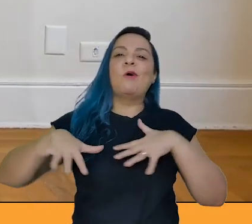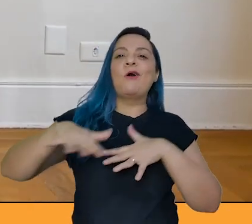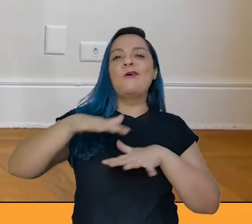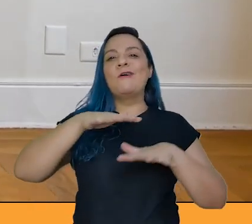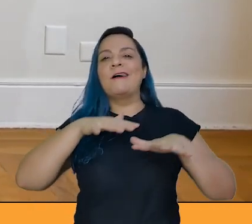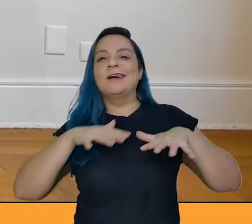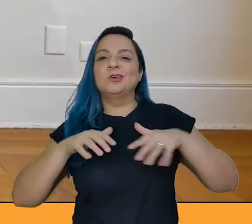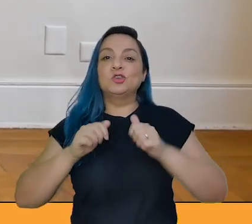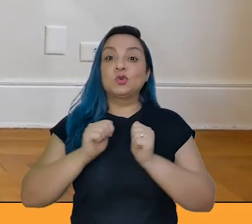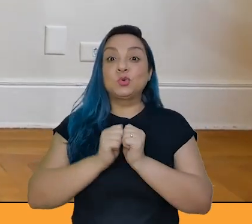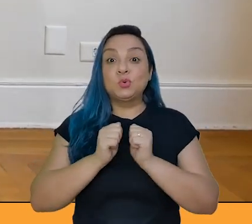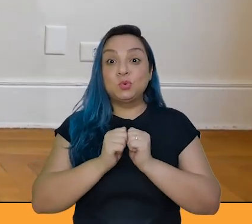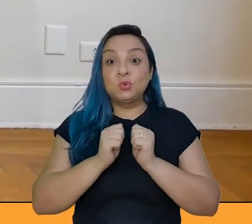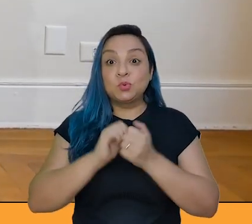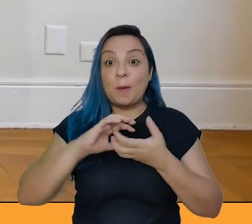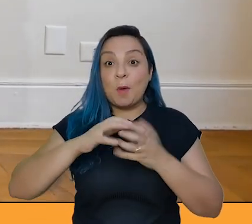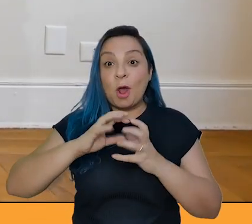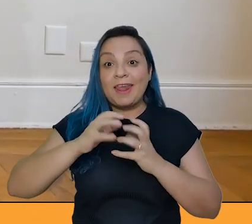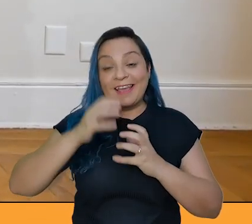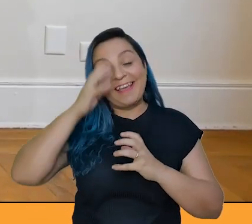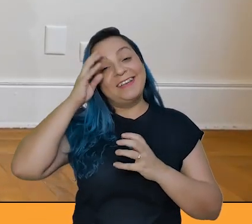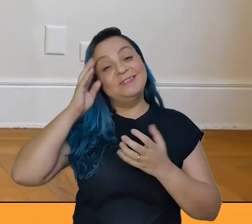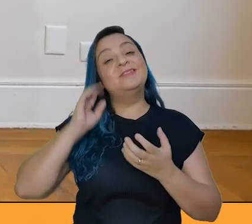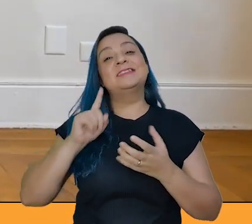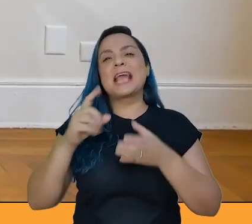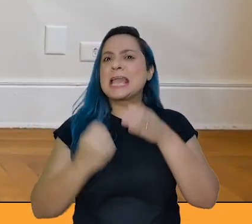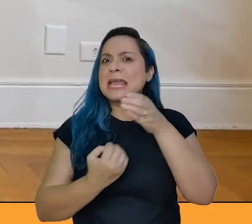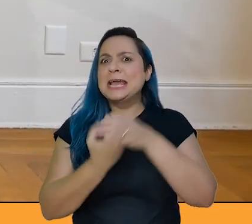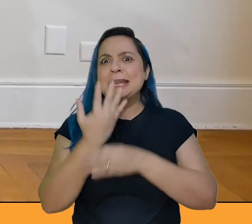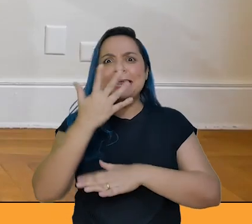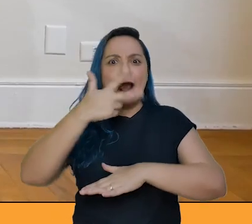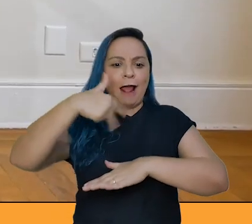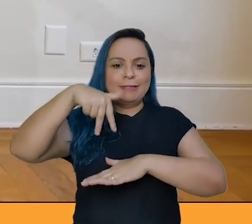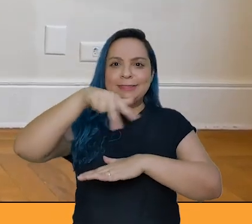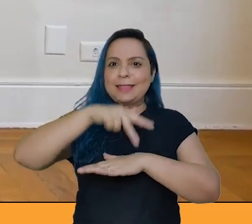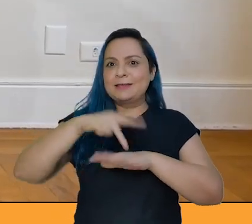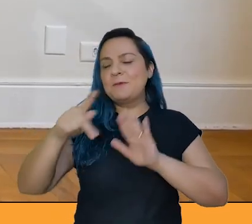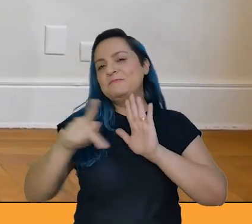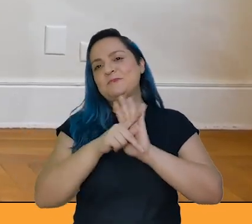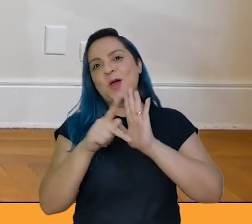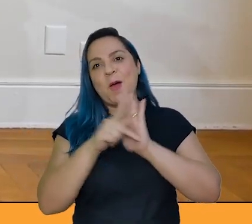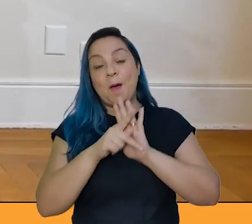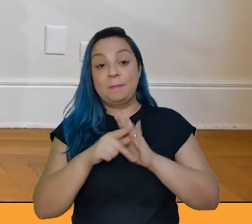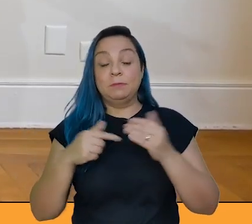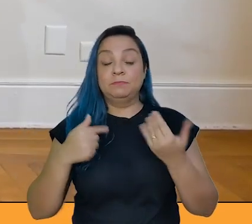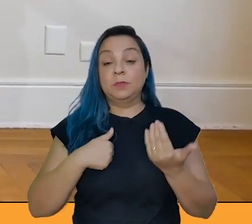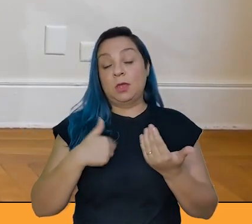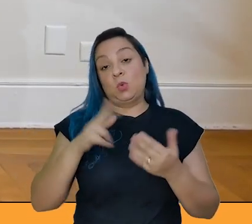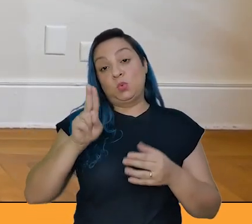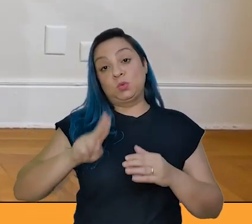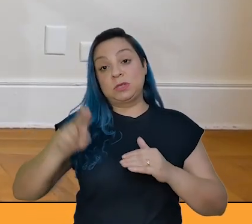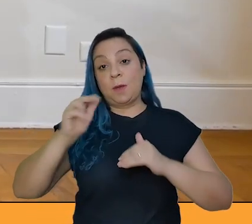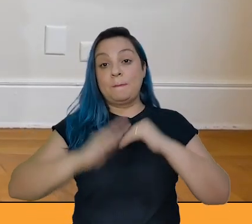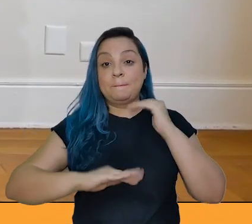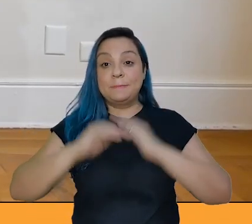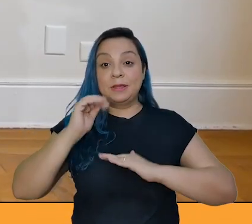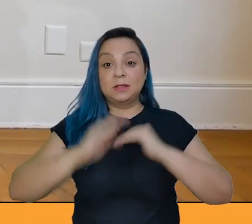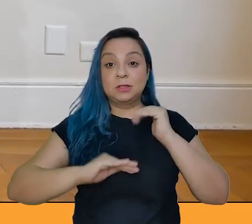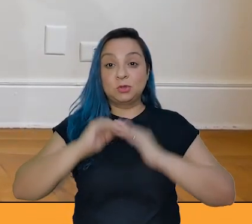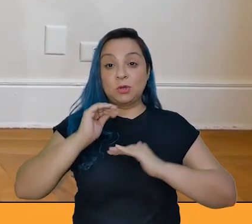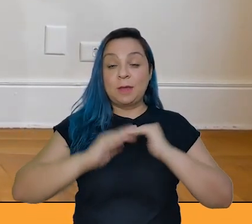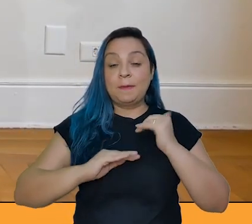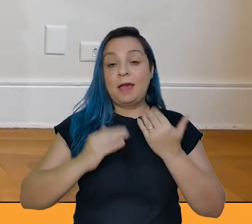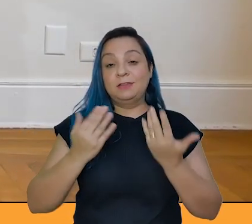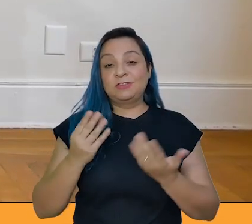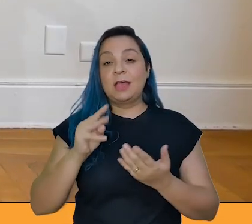mover de acordo com a bolinha é uma forma que você pode criar várias dinâmicas diferentes. Agora eu usei uma prática que é do